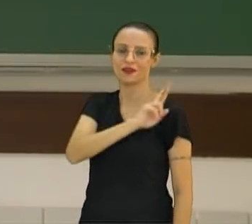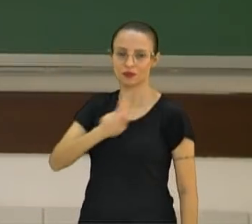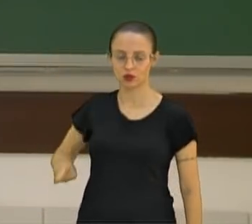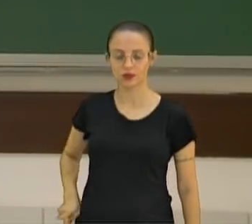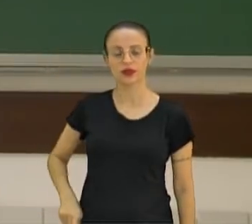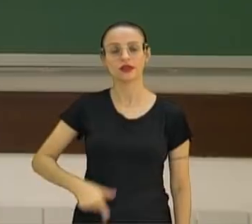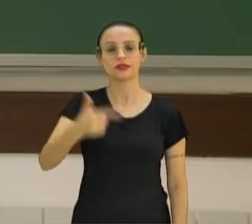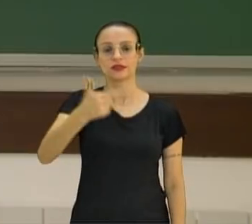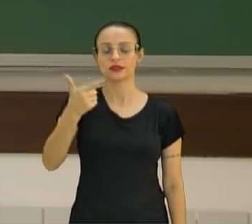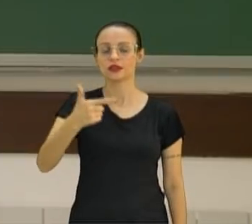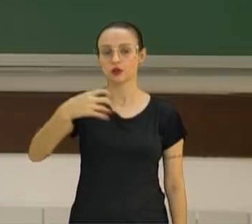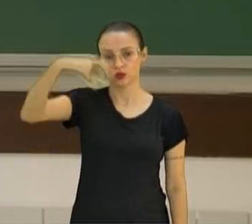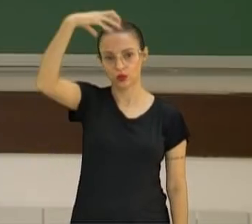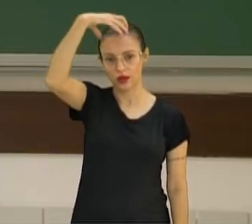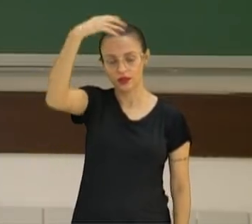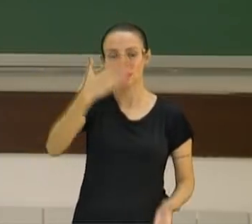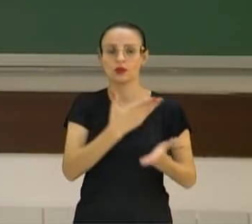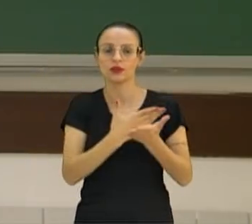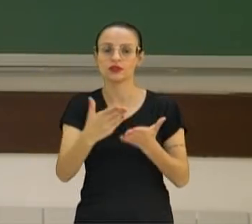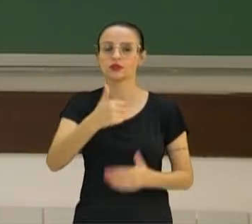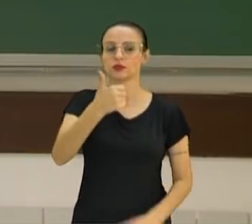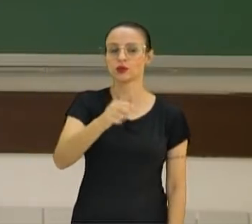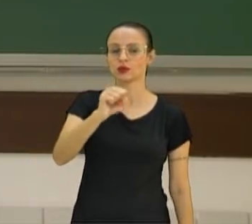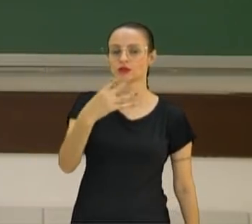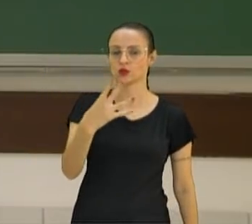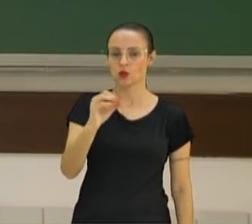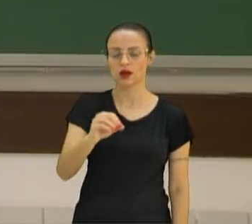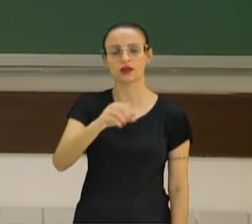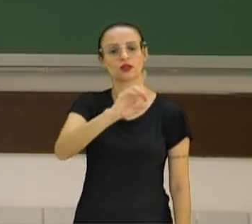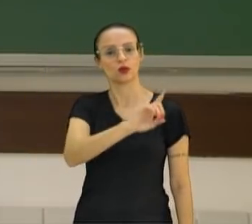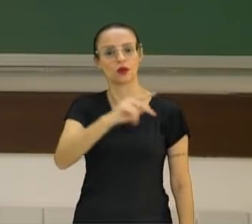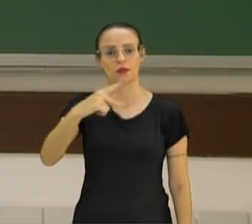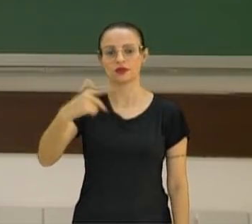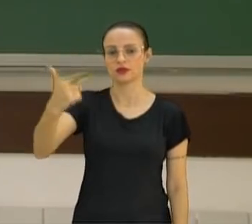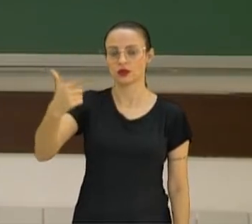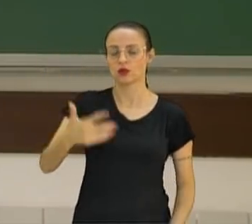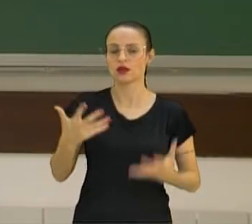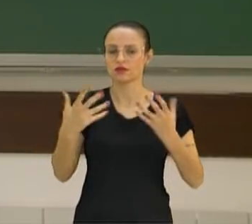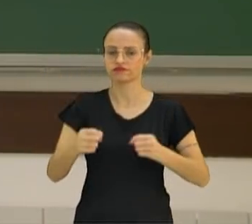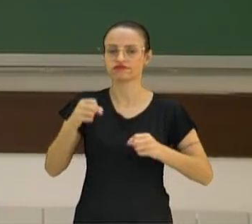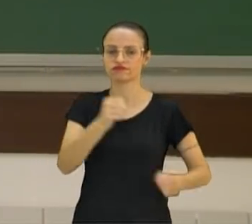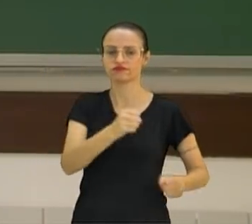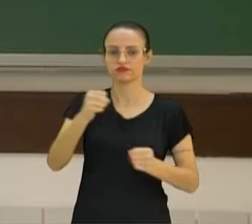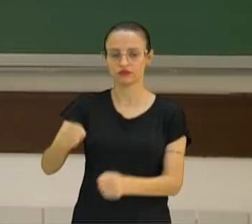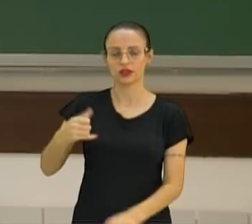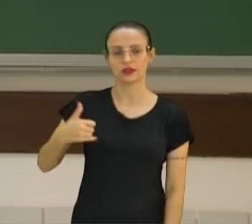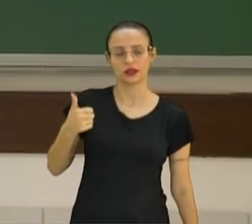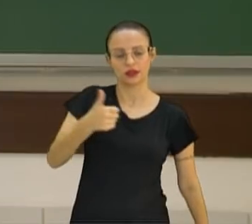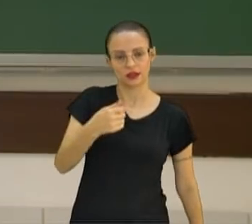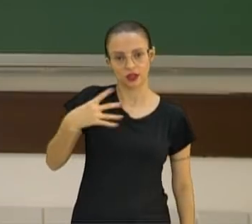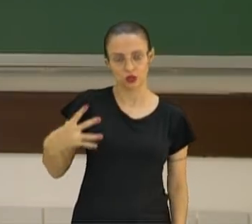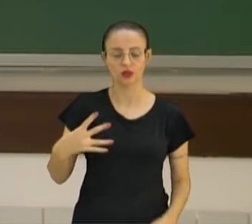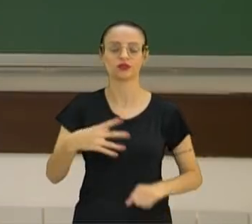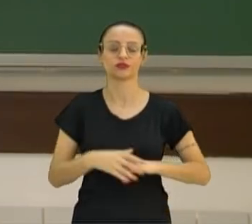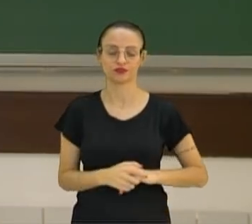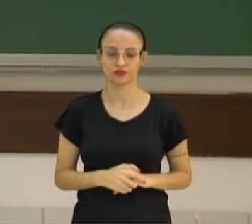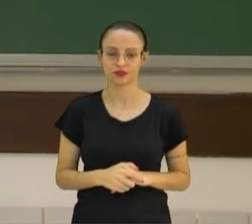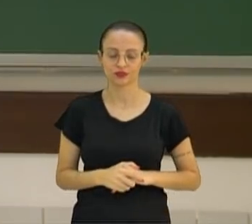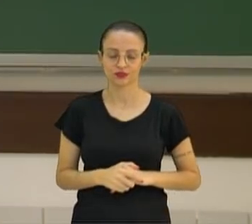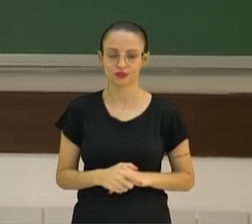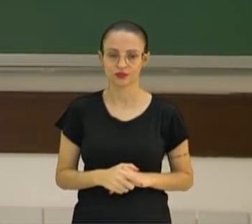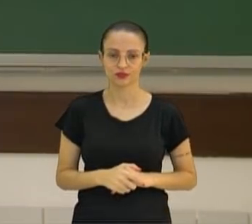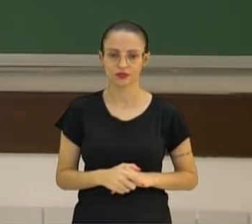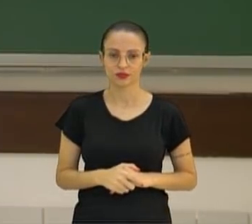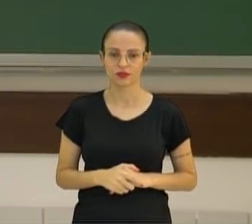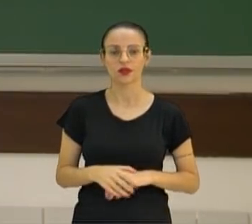em 1840, com Dom Pedro II assumindo o poder aos 14 anos de idade através do golpe da maioridade. Nós vimos